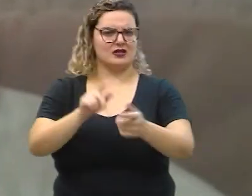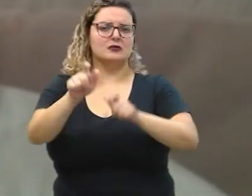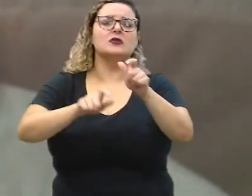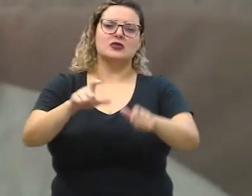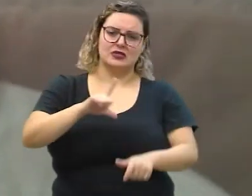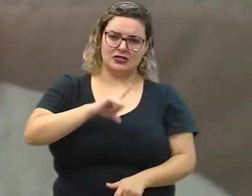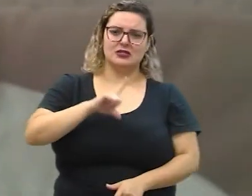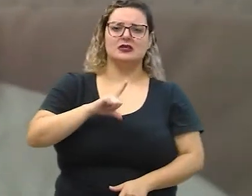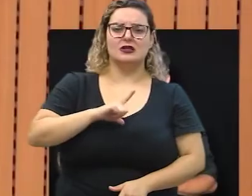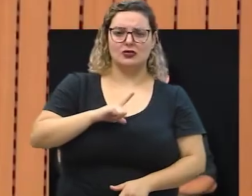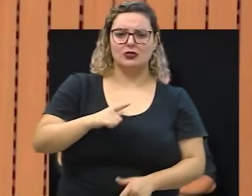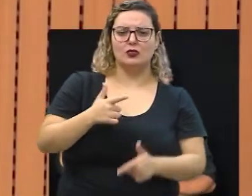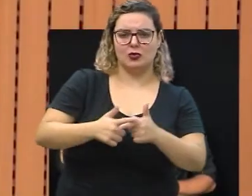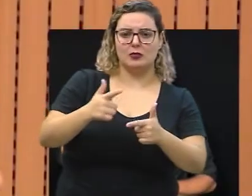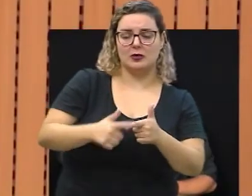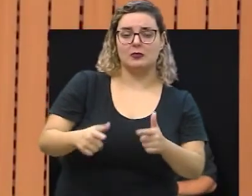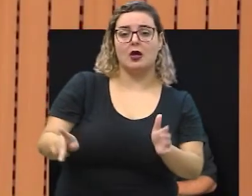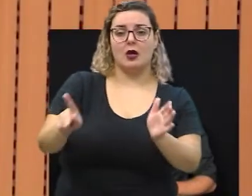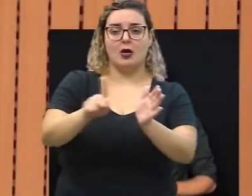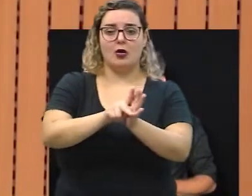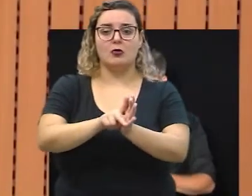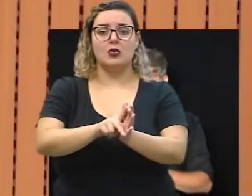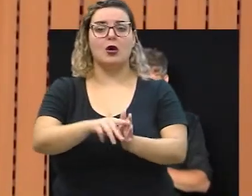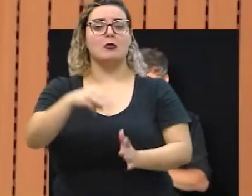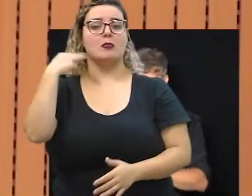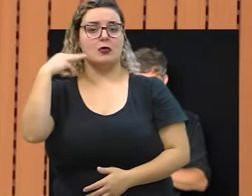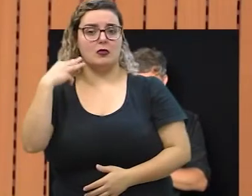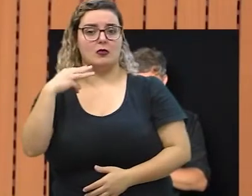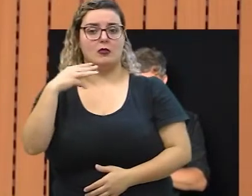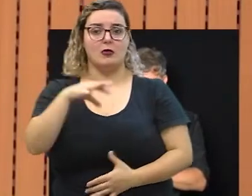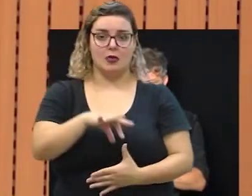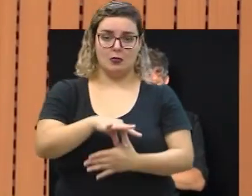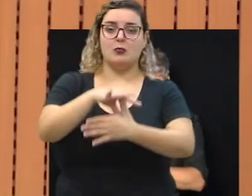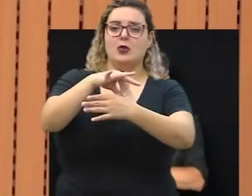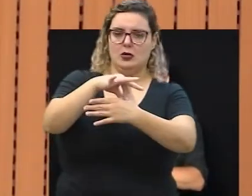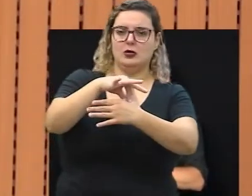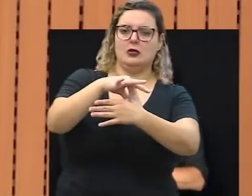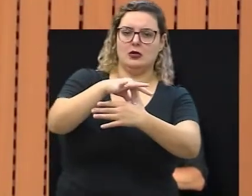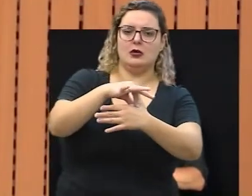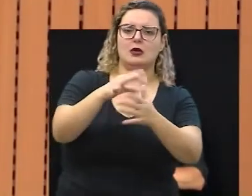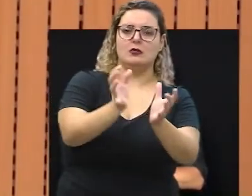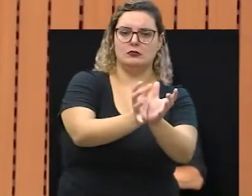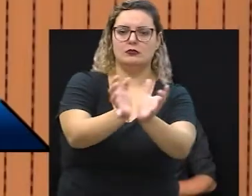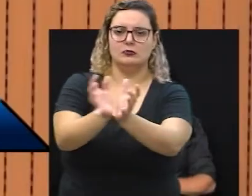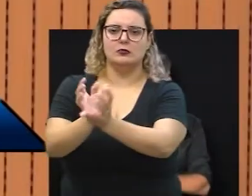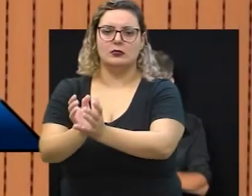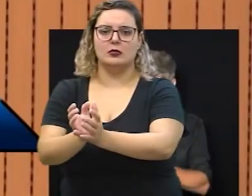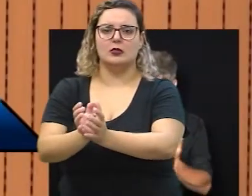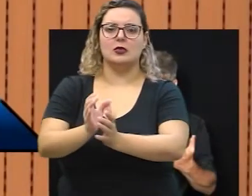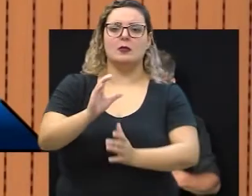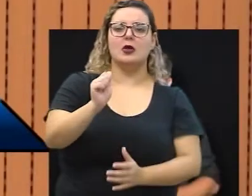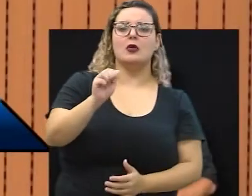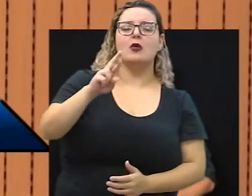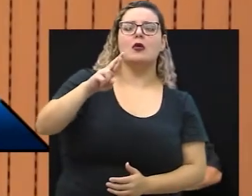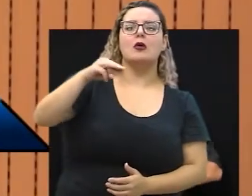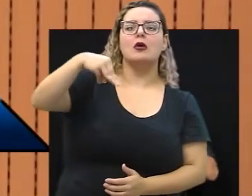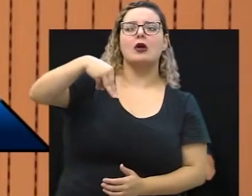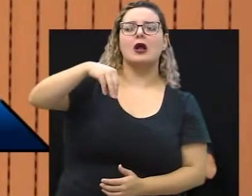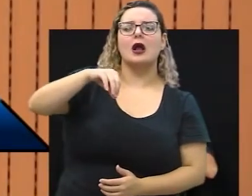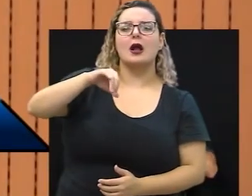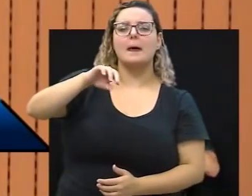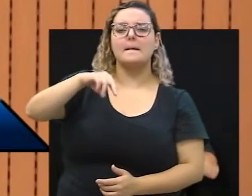está passando dificuldade. A própria Mariana Conte vai presidir a comissão, que também é formada pelos vereadores Carlinhos